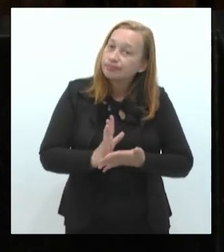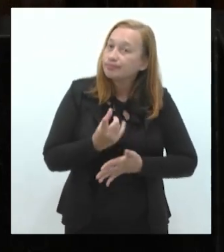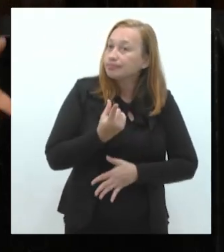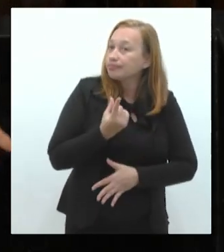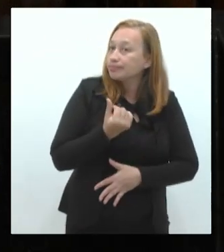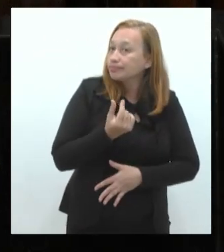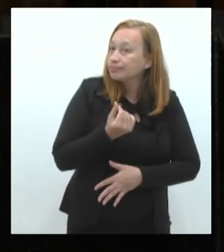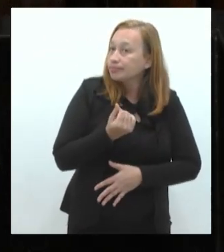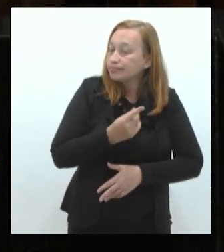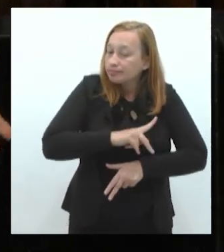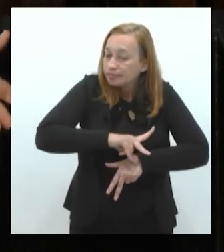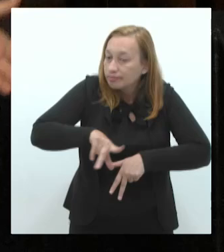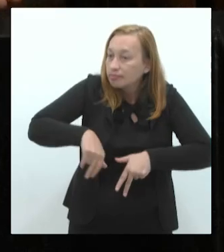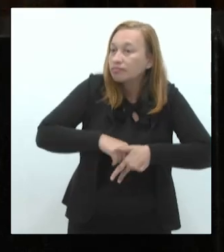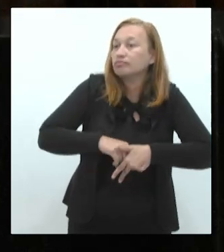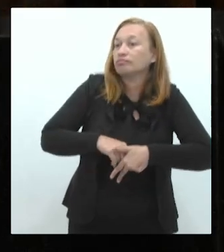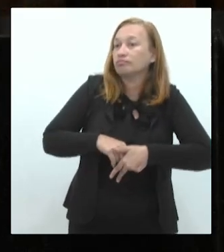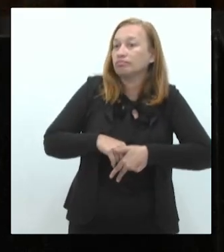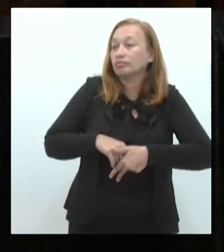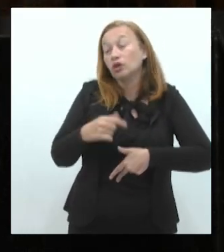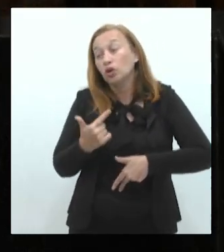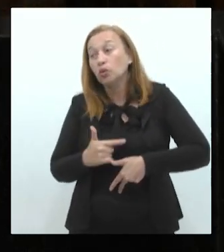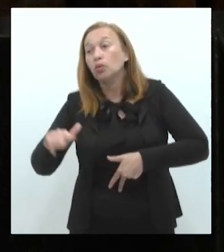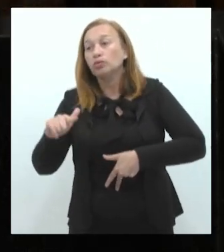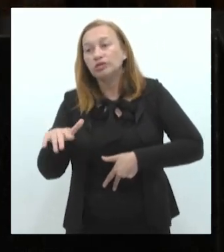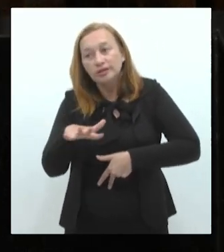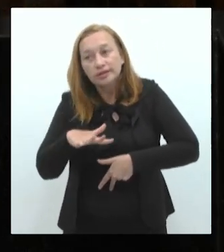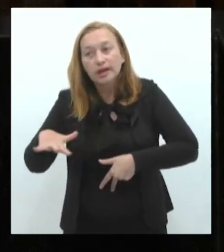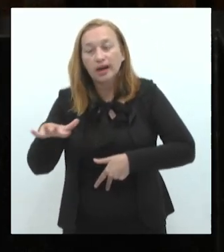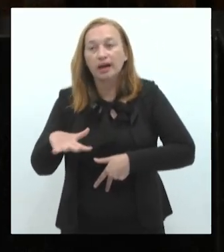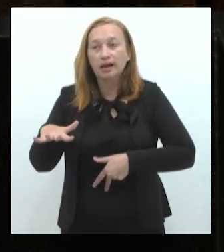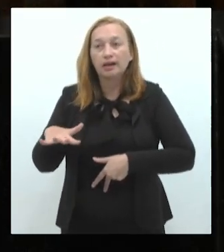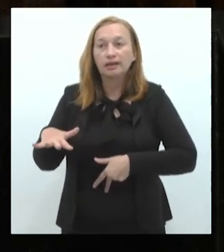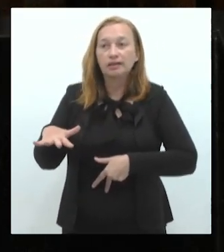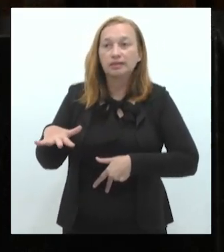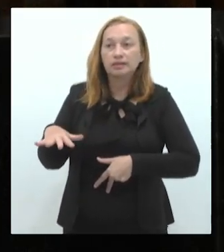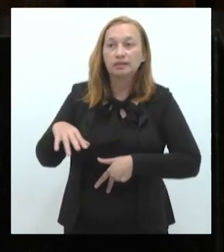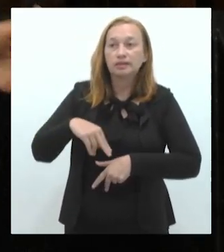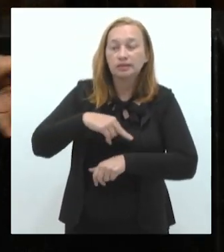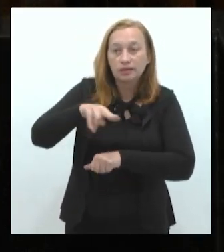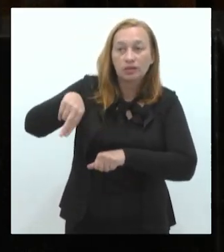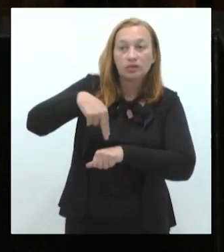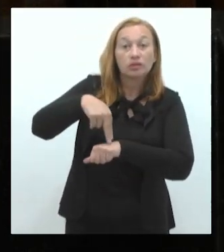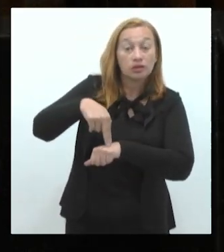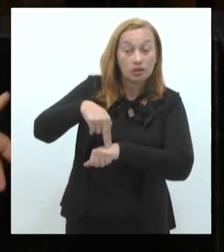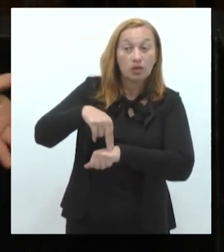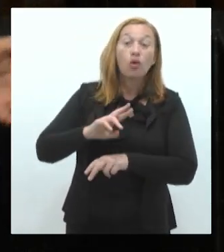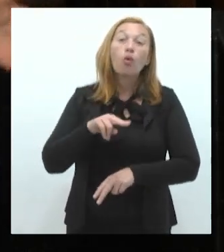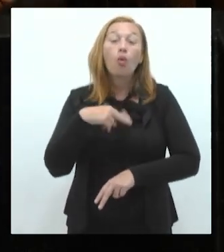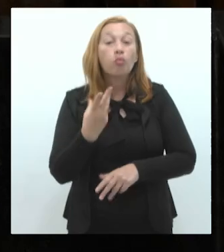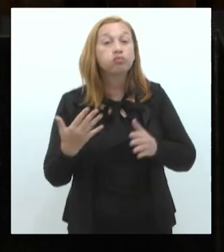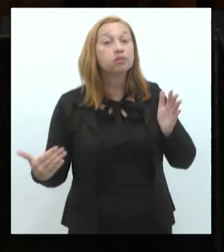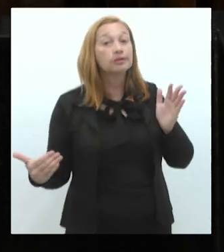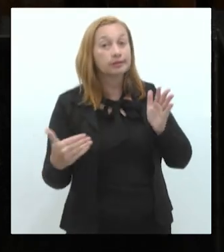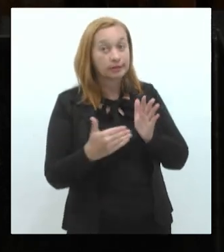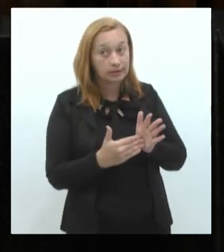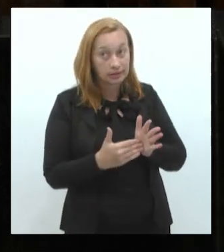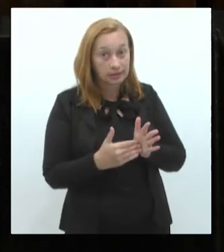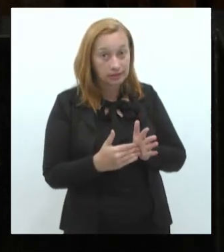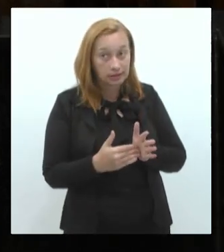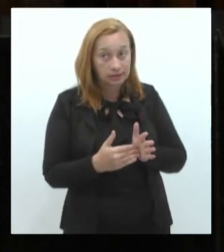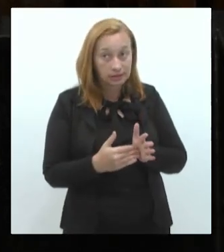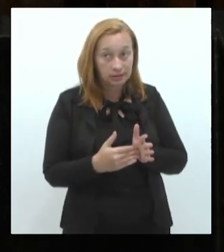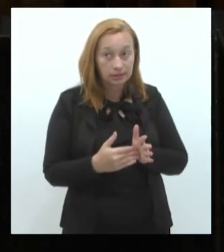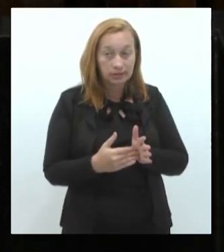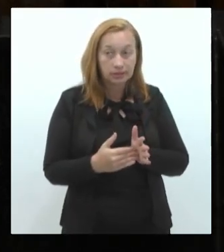sendo lavado em outras unidades federativas ou até mesmo sendo